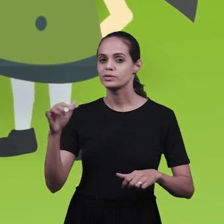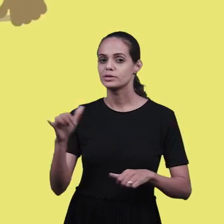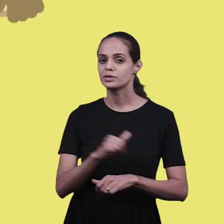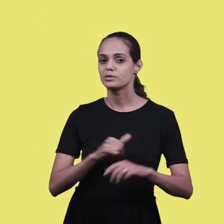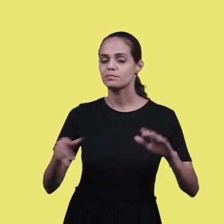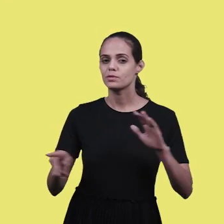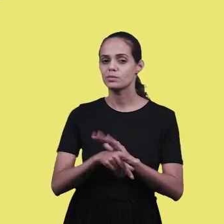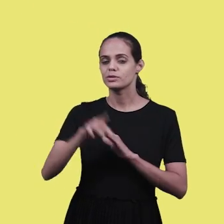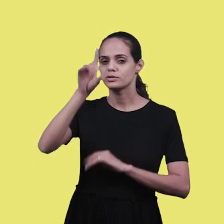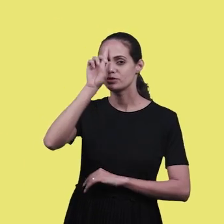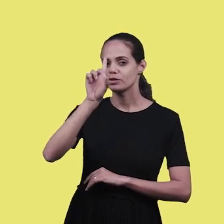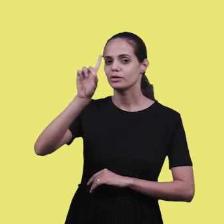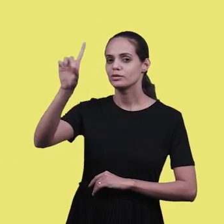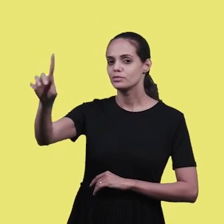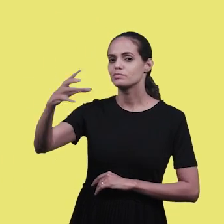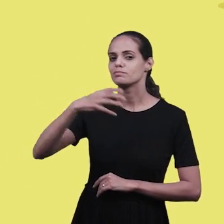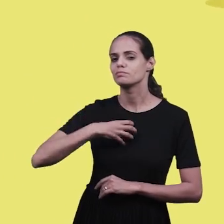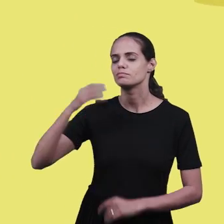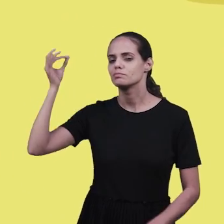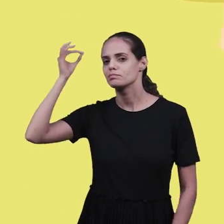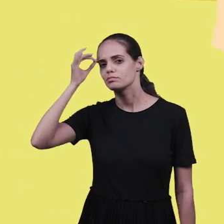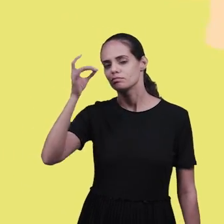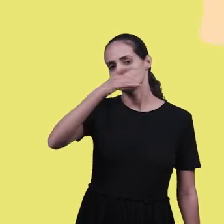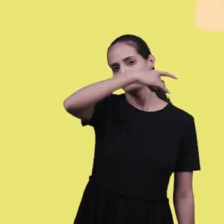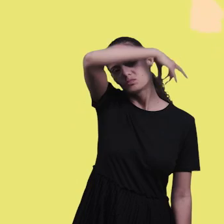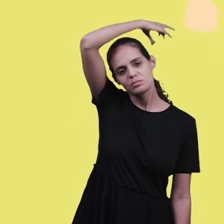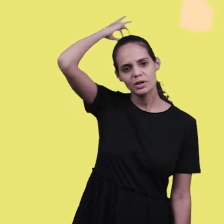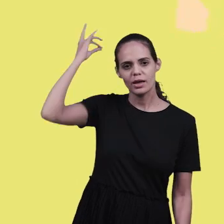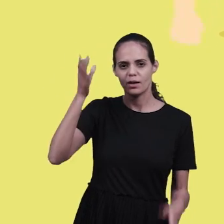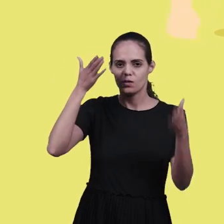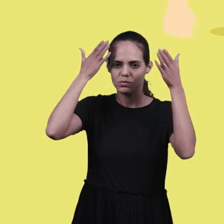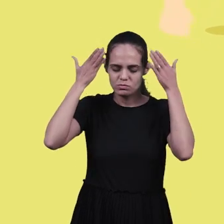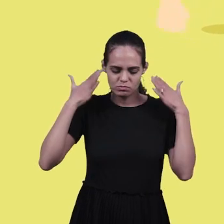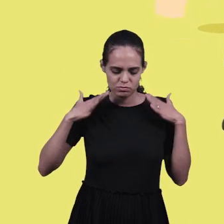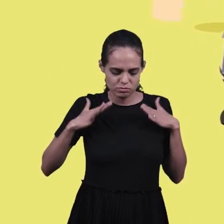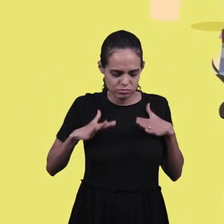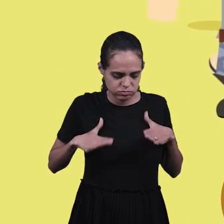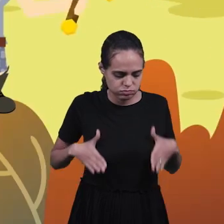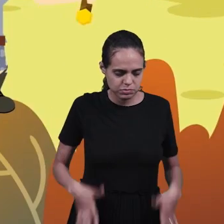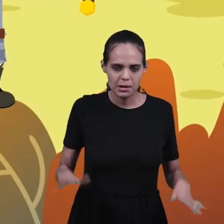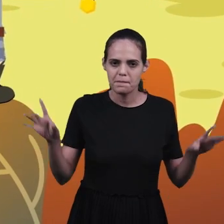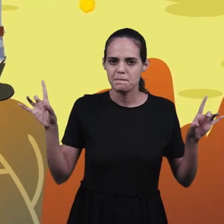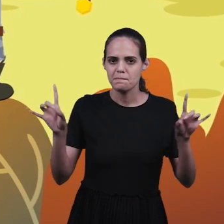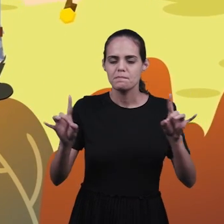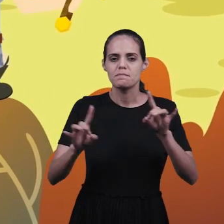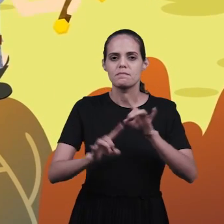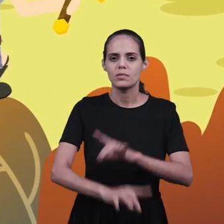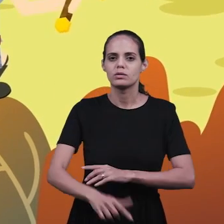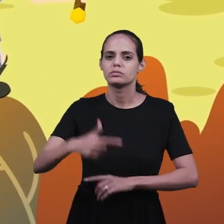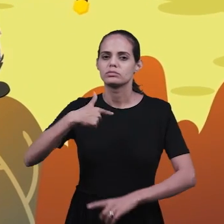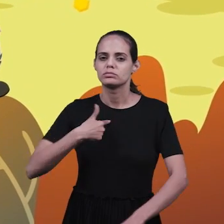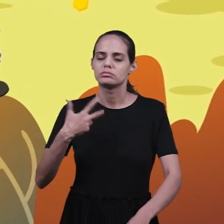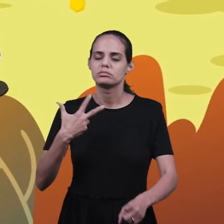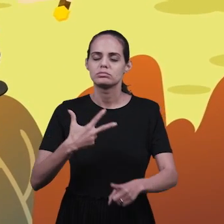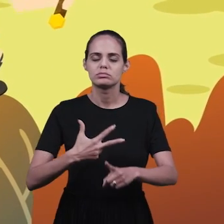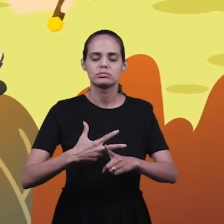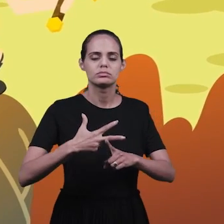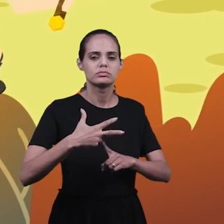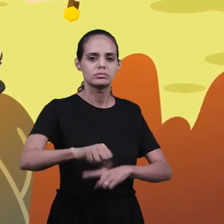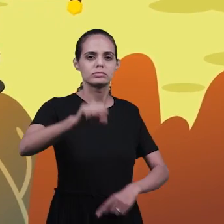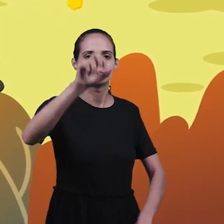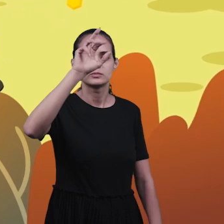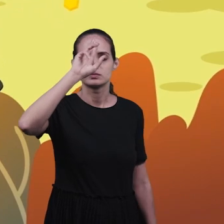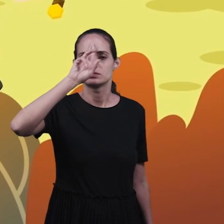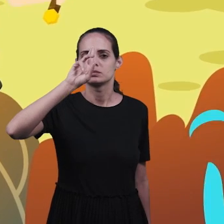espirituais, revestido de toda a armadura de Deus, serei fortalecido no